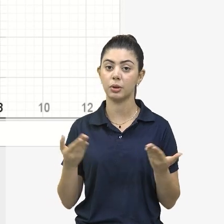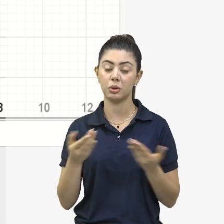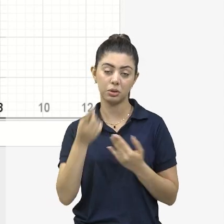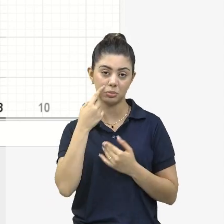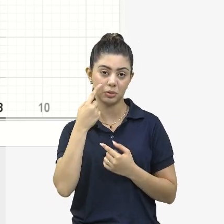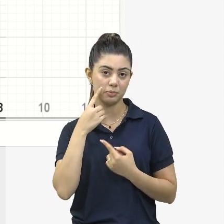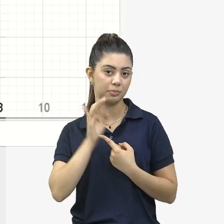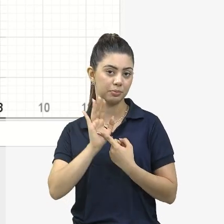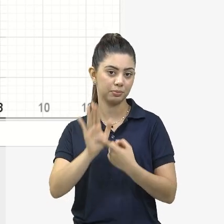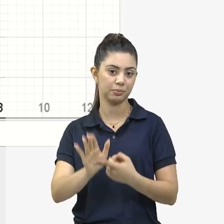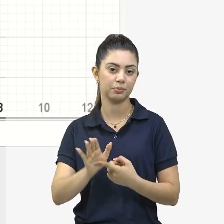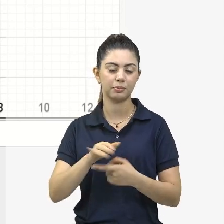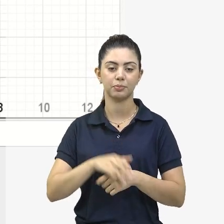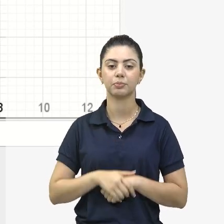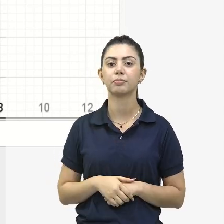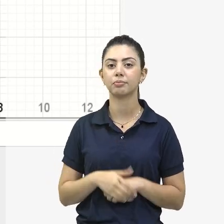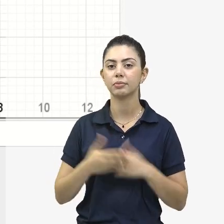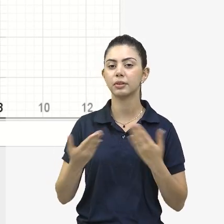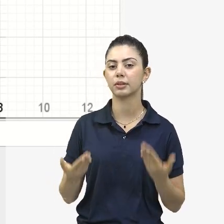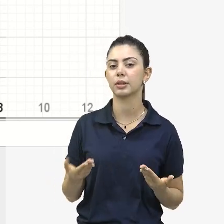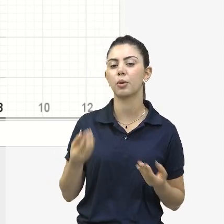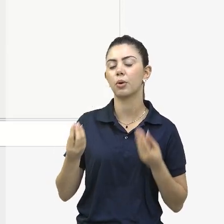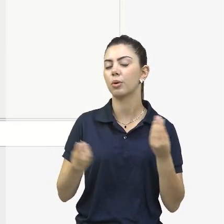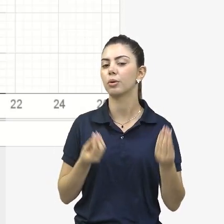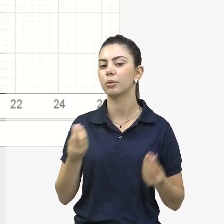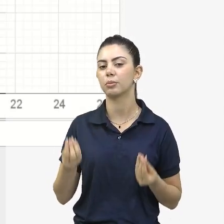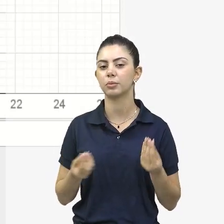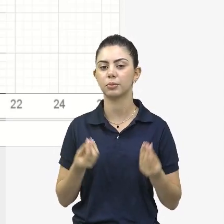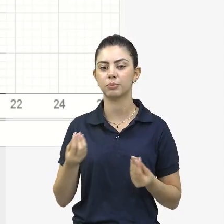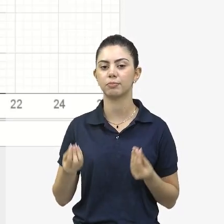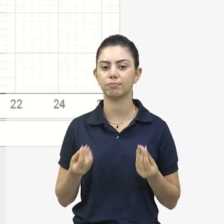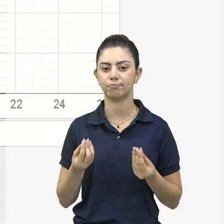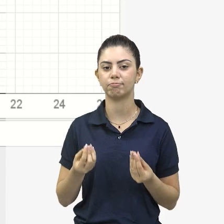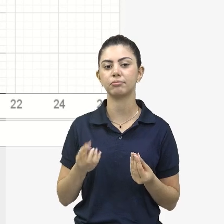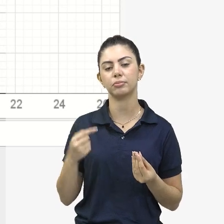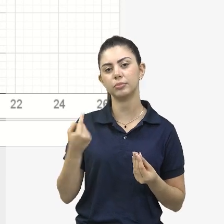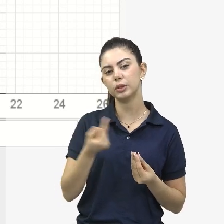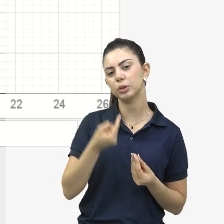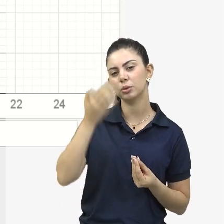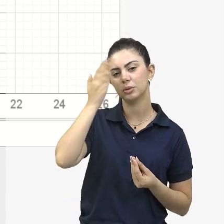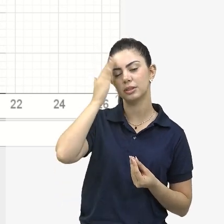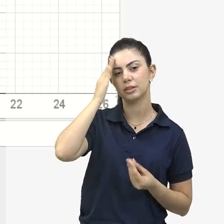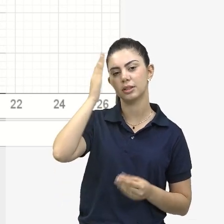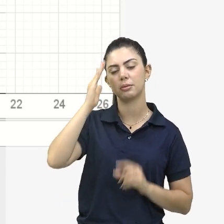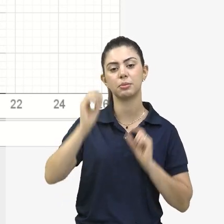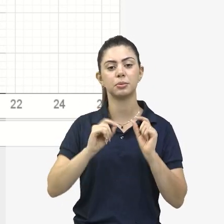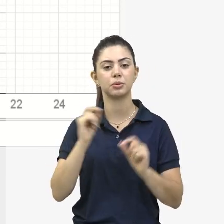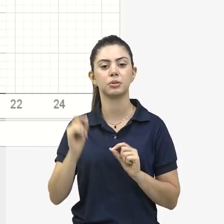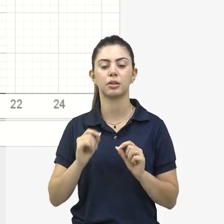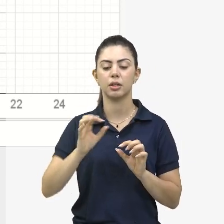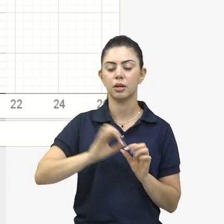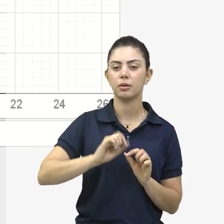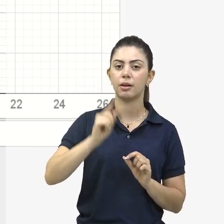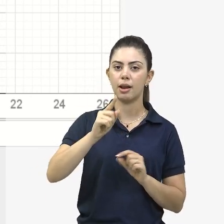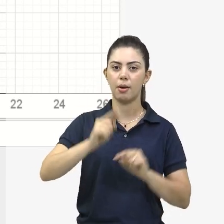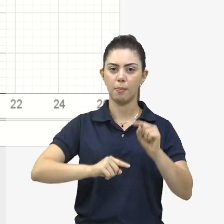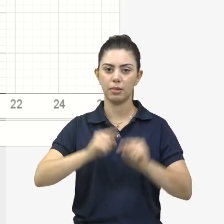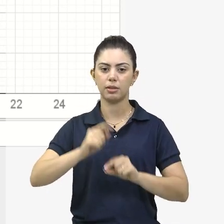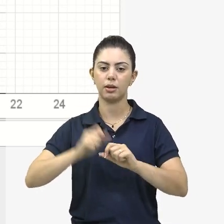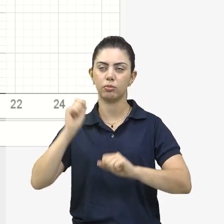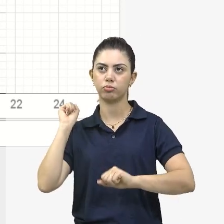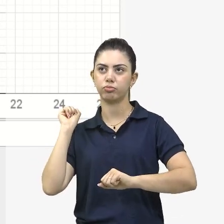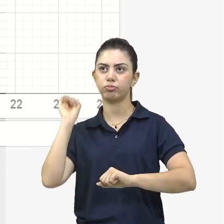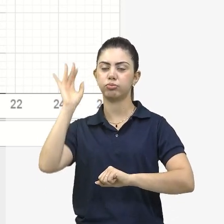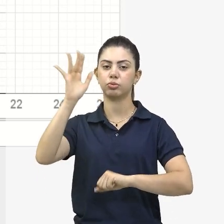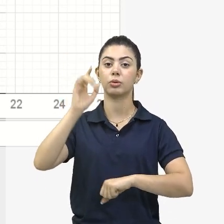mesmo. Pois bem, aí nós sabemos que a trajetória do objeto ela é dada em